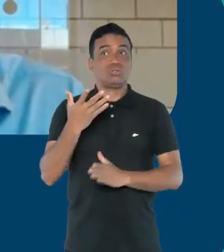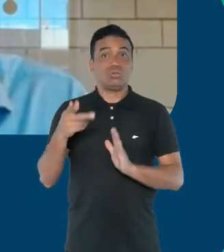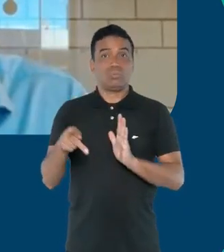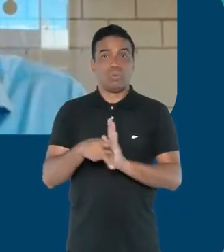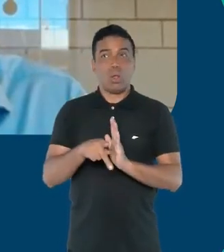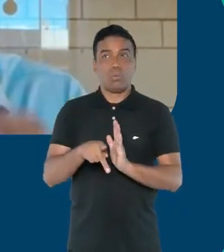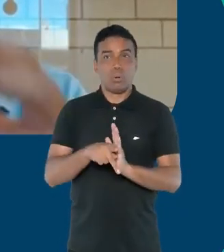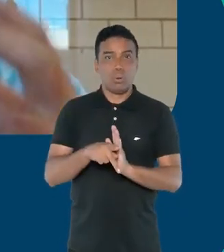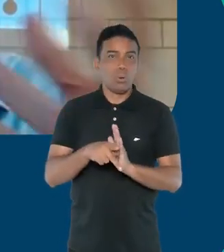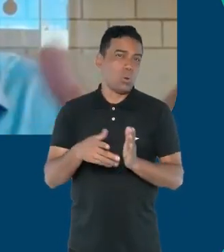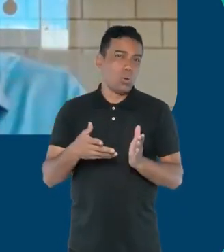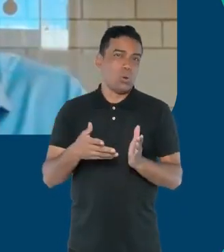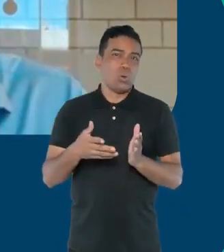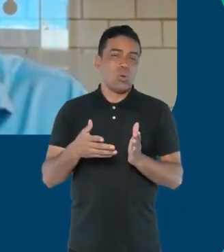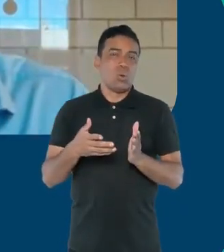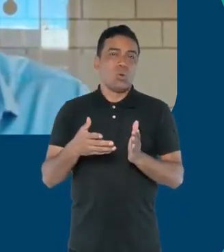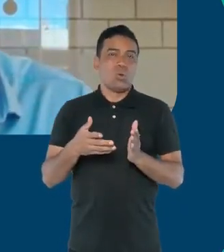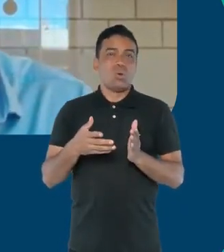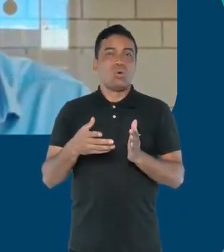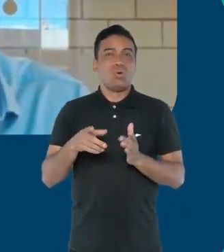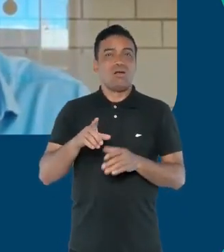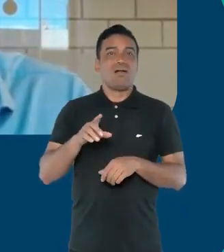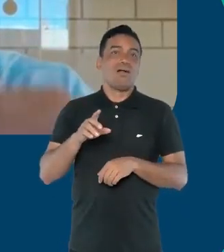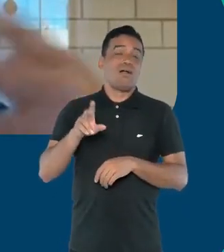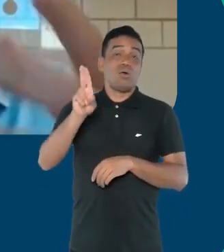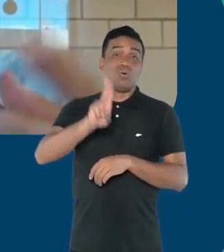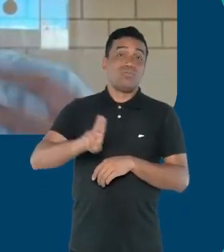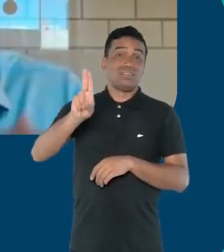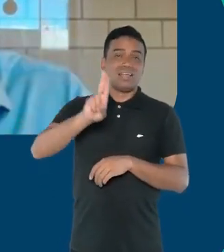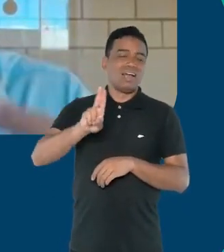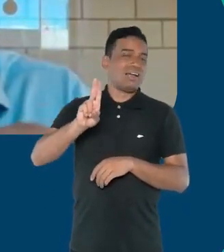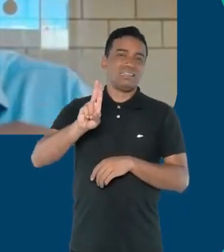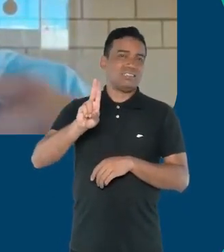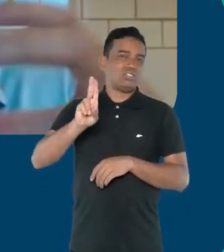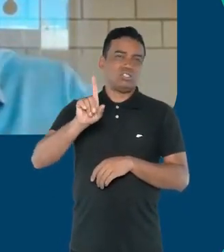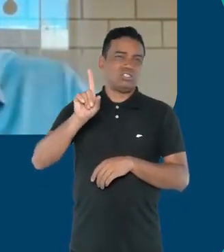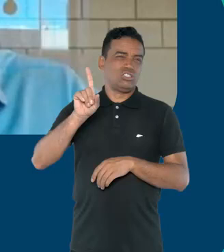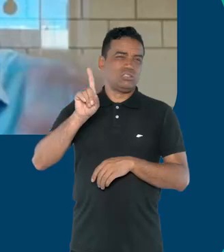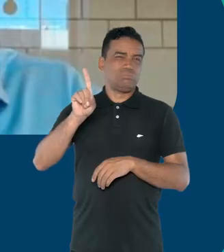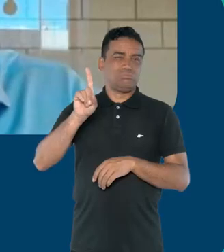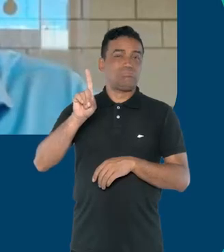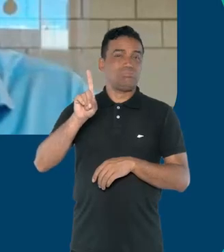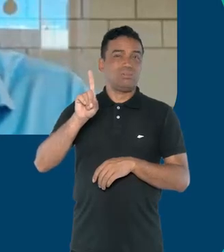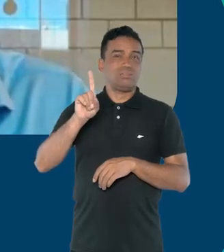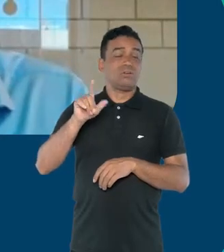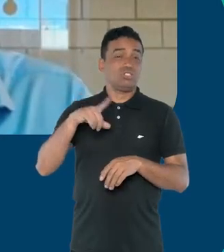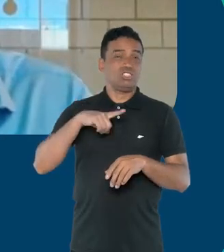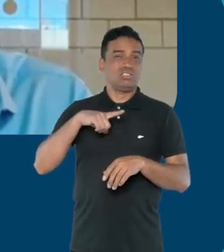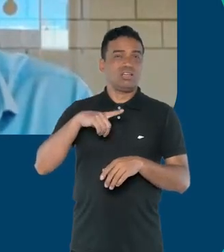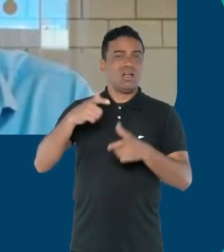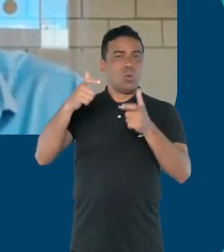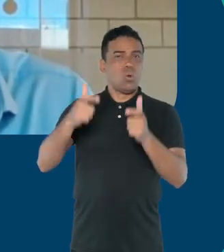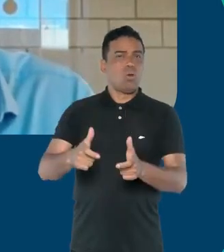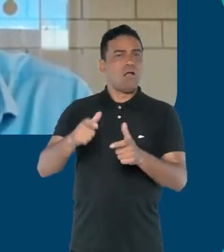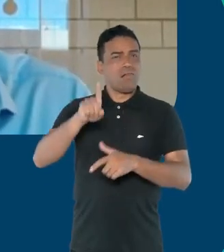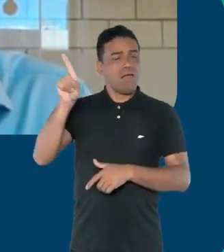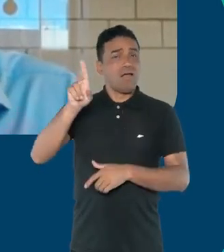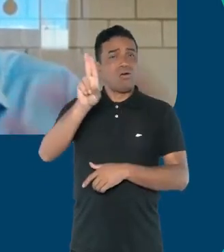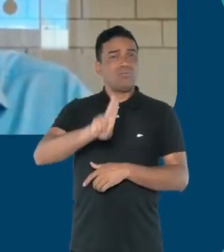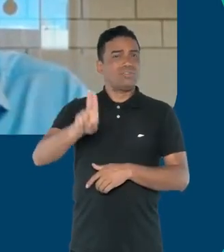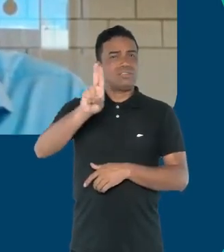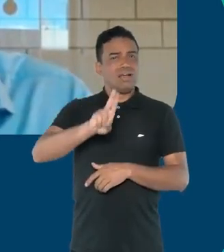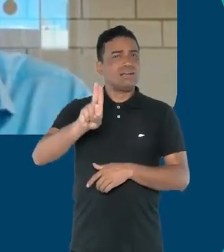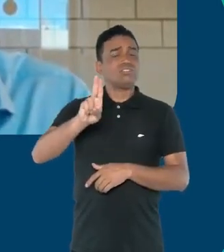um dos seus bustos na universidade, na verdade não o busto, mas tinha uma torre na Universidade de Edimburgo,